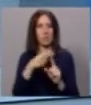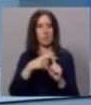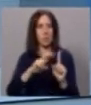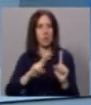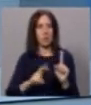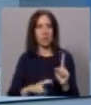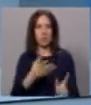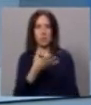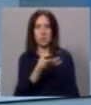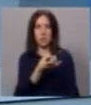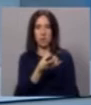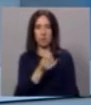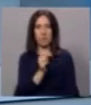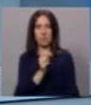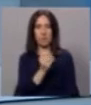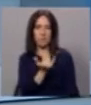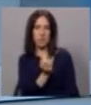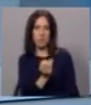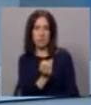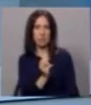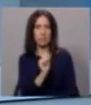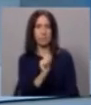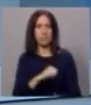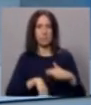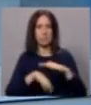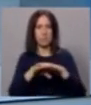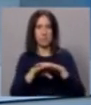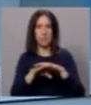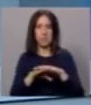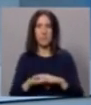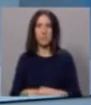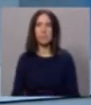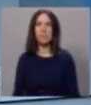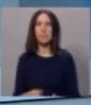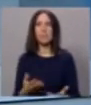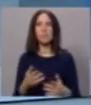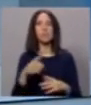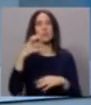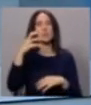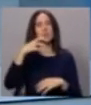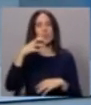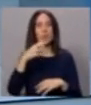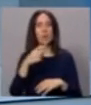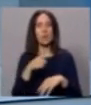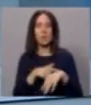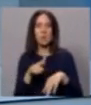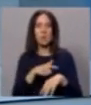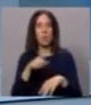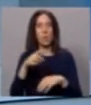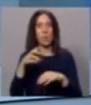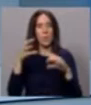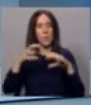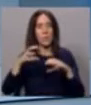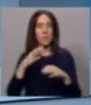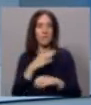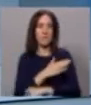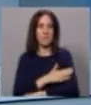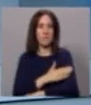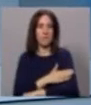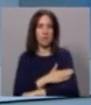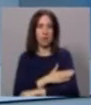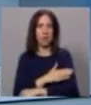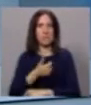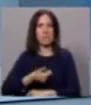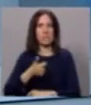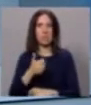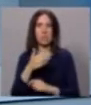baixas, 19 a 20 graus de máxima. Portanto, um dia de períodos de chuva ou aguaceiros serão fracos, em especial